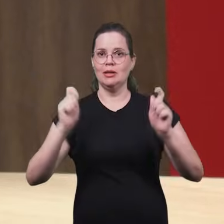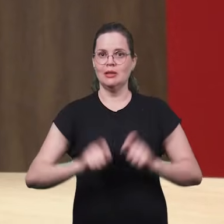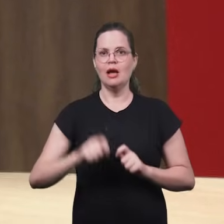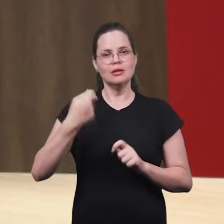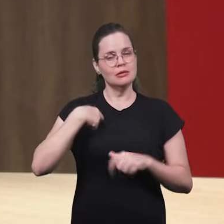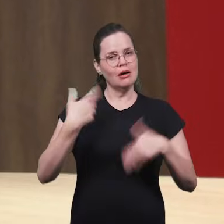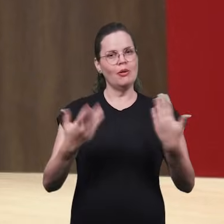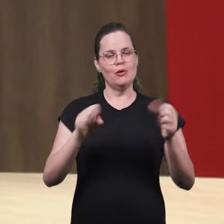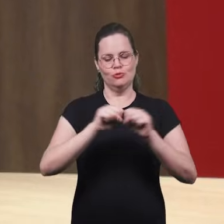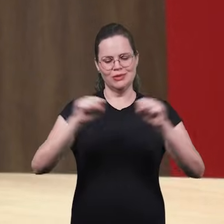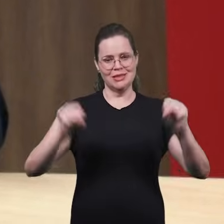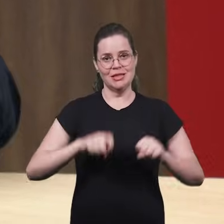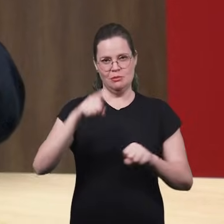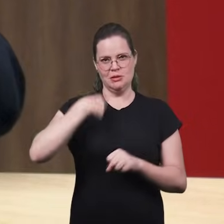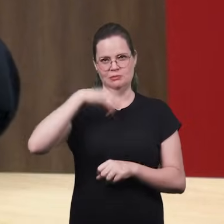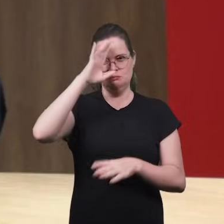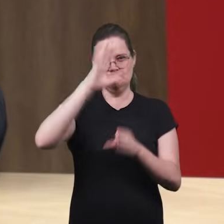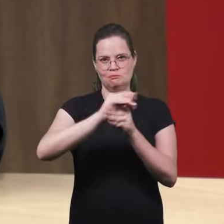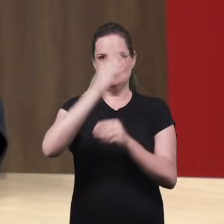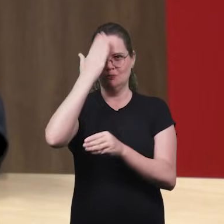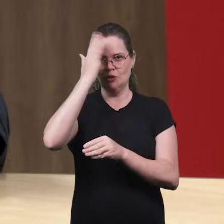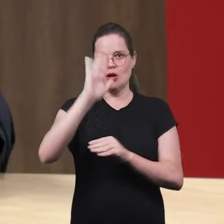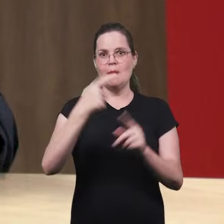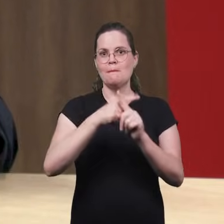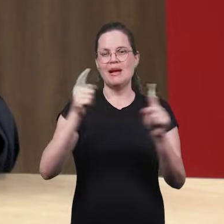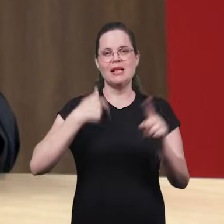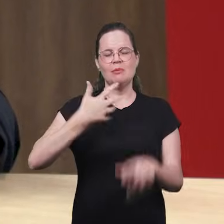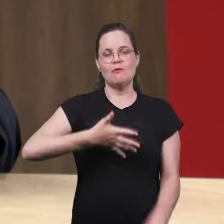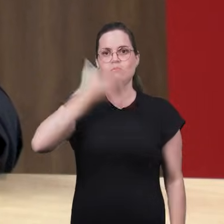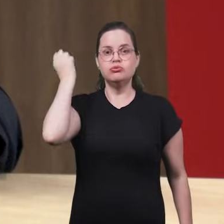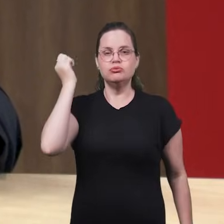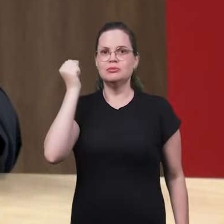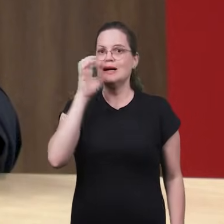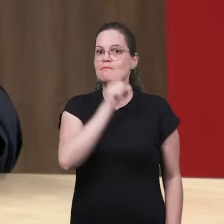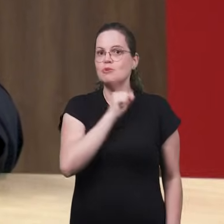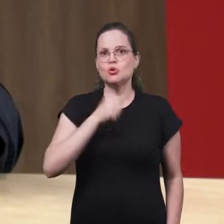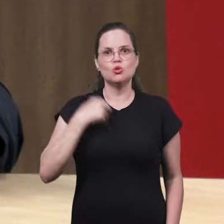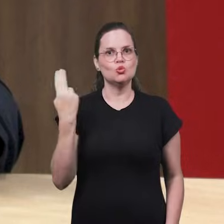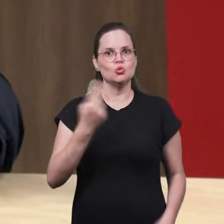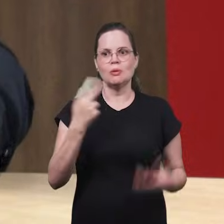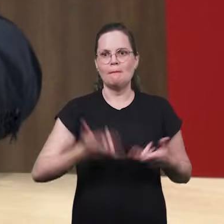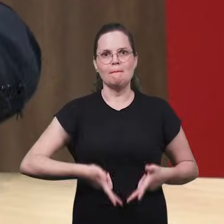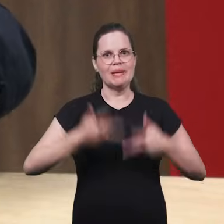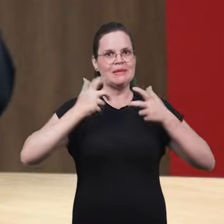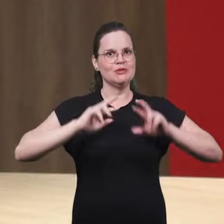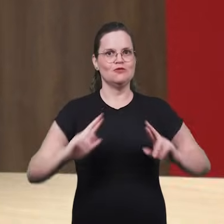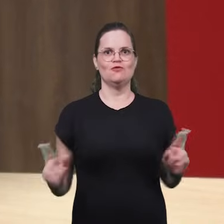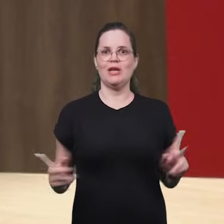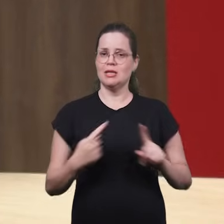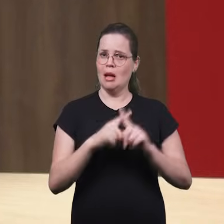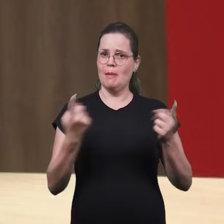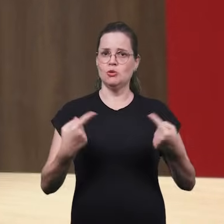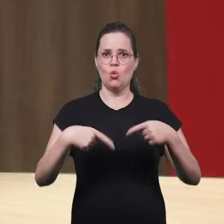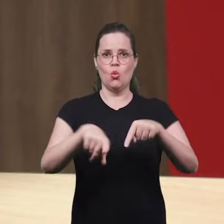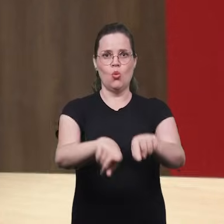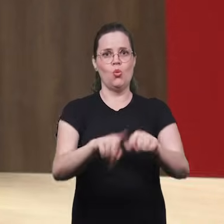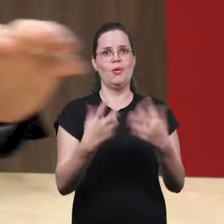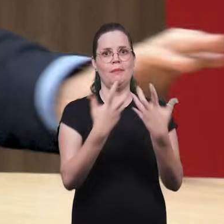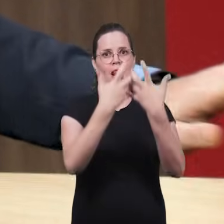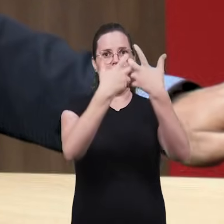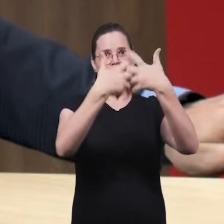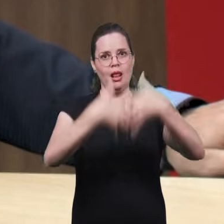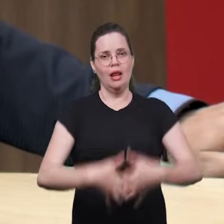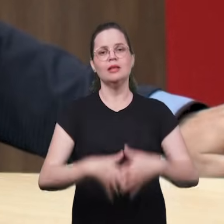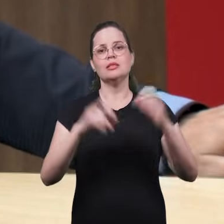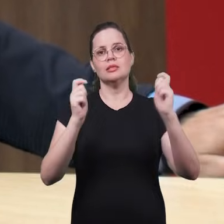tudo ao mesmo tempo, ou numa velocidade tão absurda que você não consegue perceber a diferença, e aquilo ali vai acontecendo.